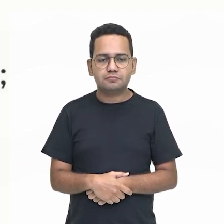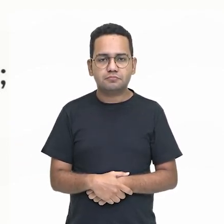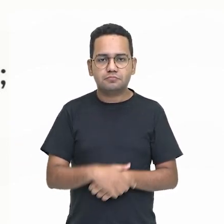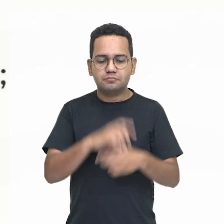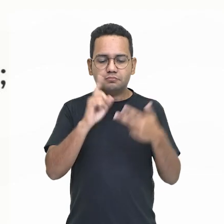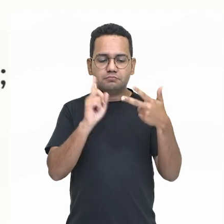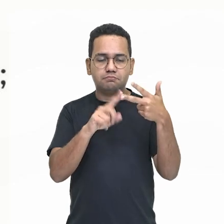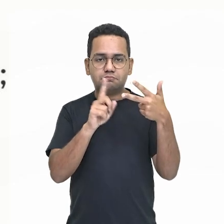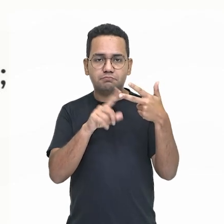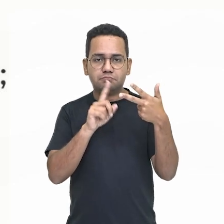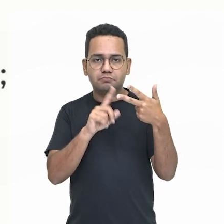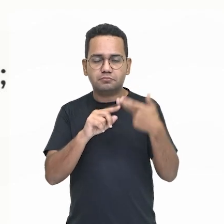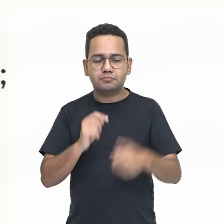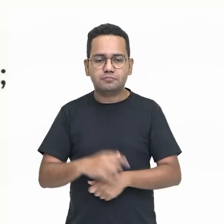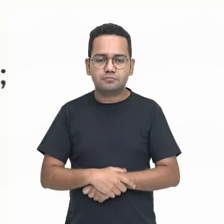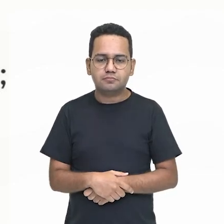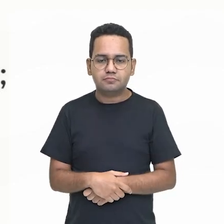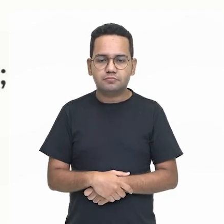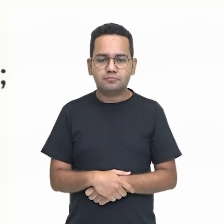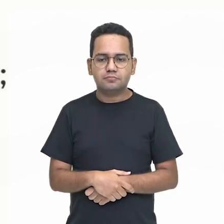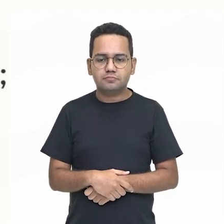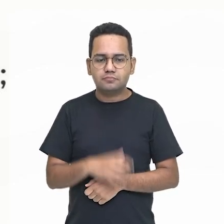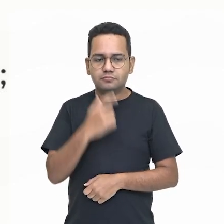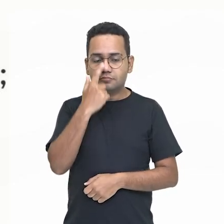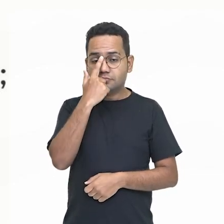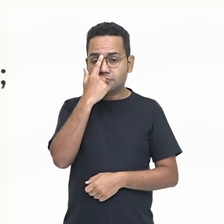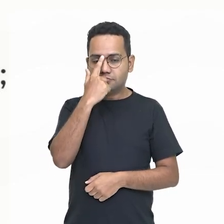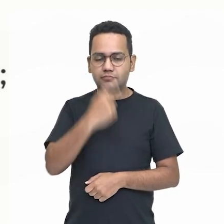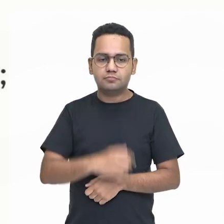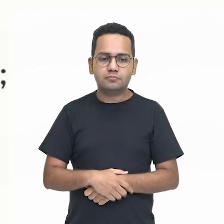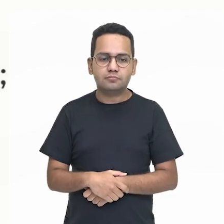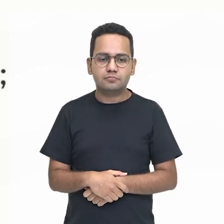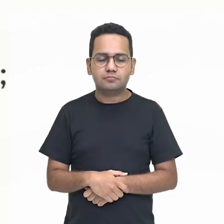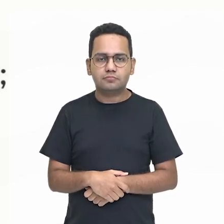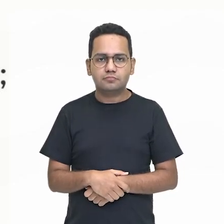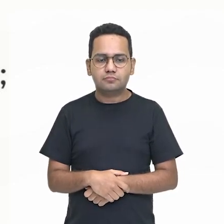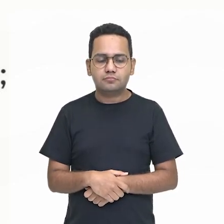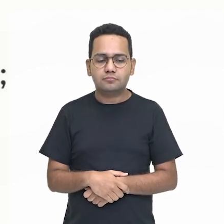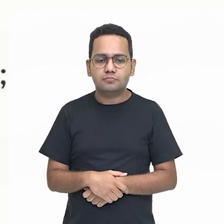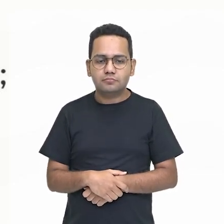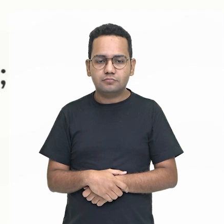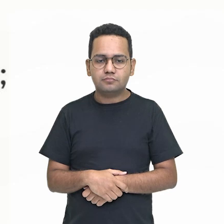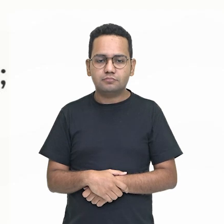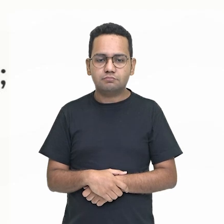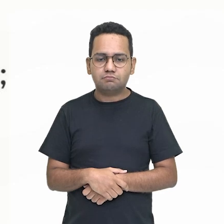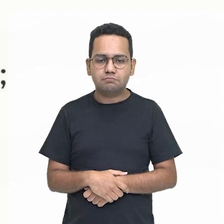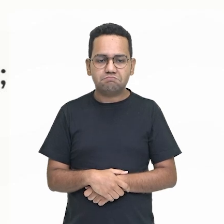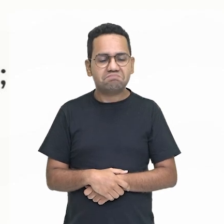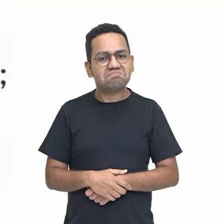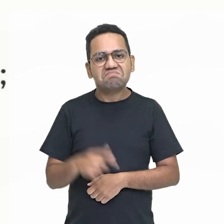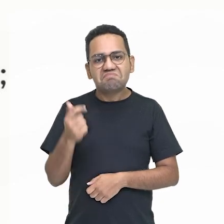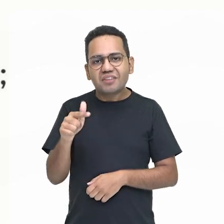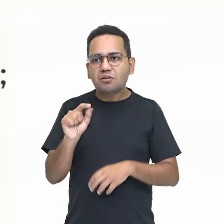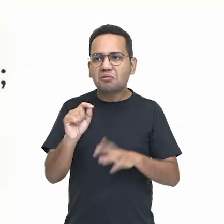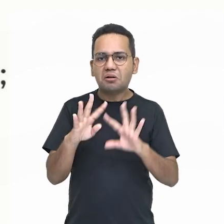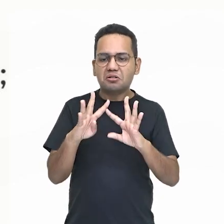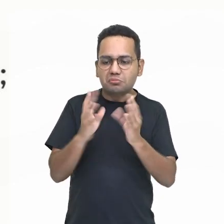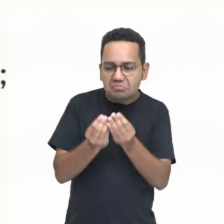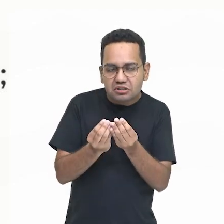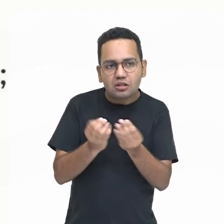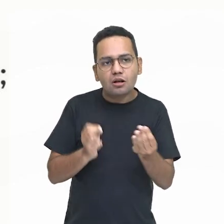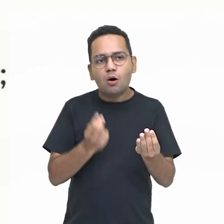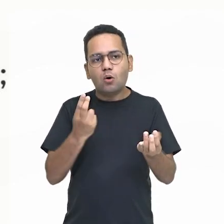detalhe também muito importante, ela não gera ou ela não vai gerar resíduos,